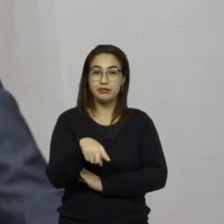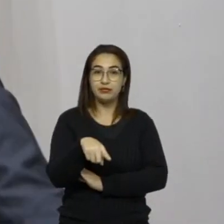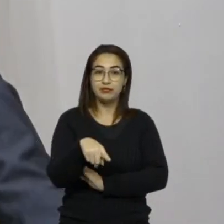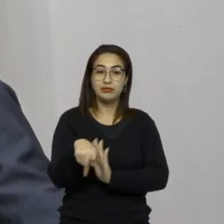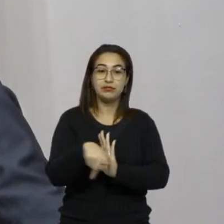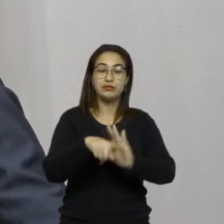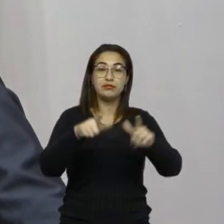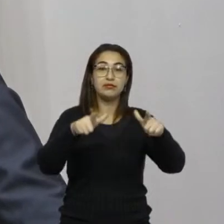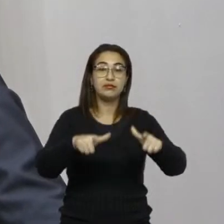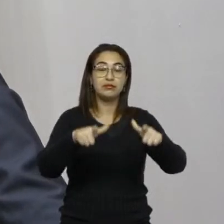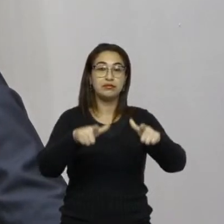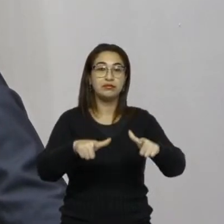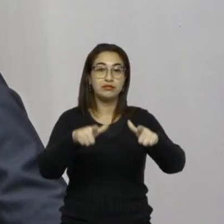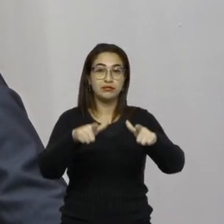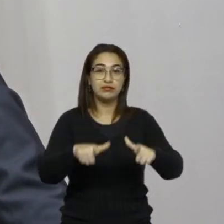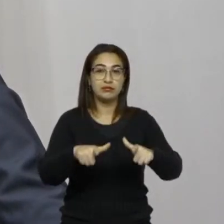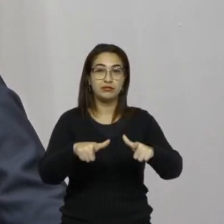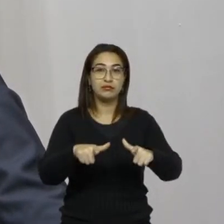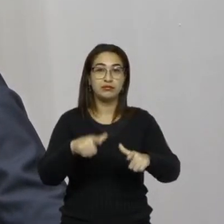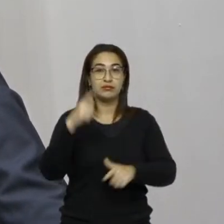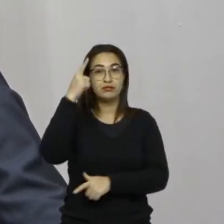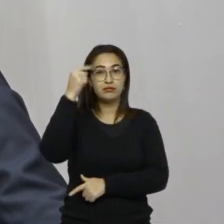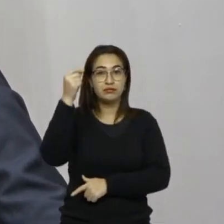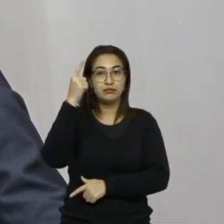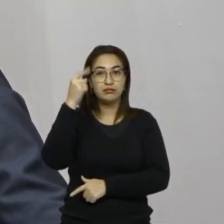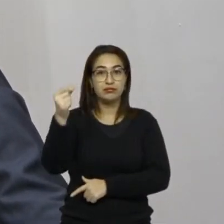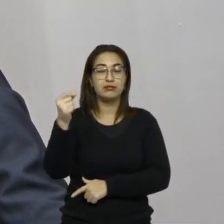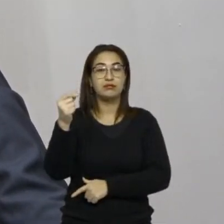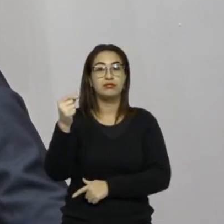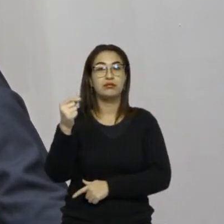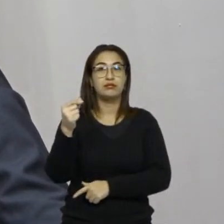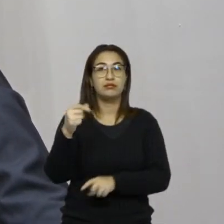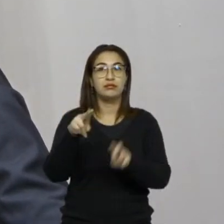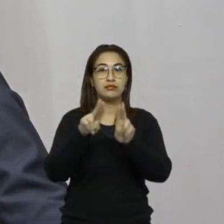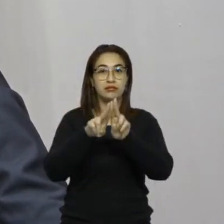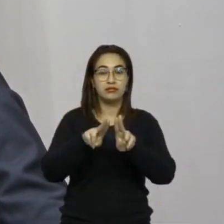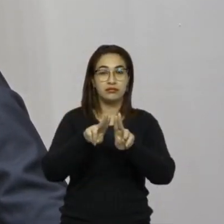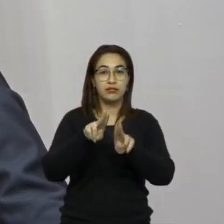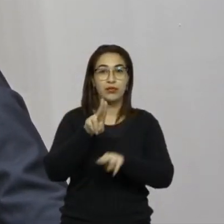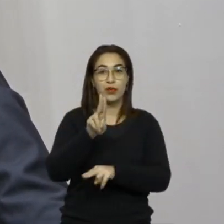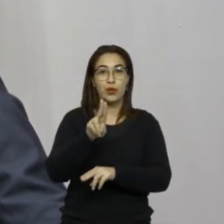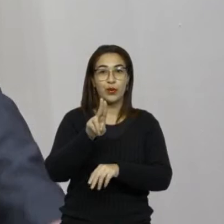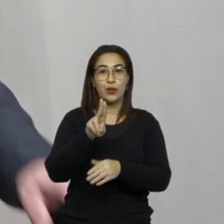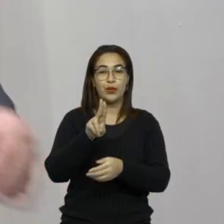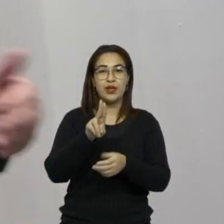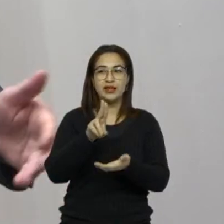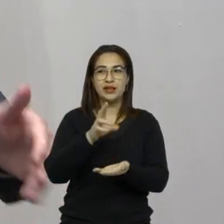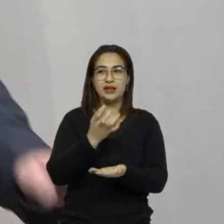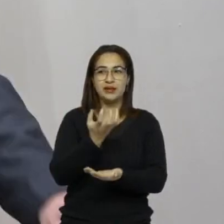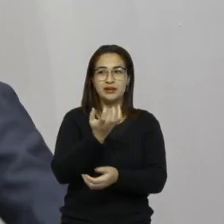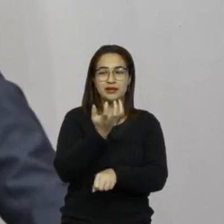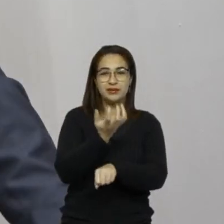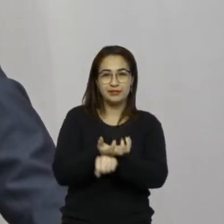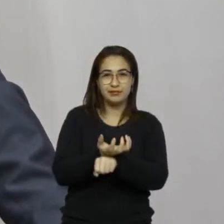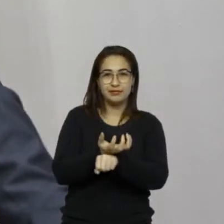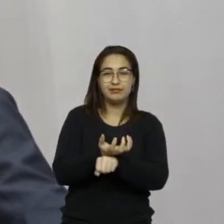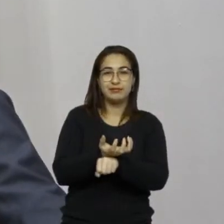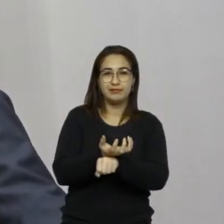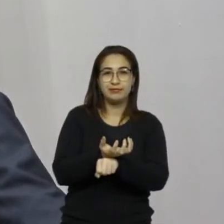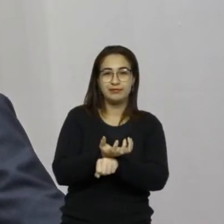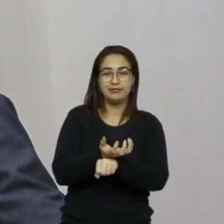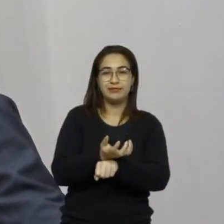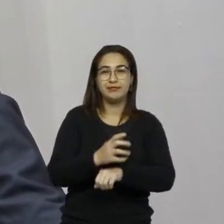dependências da Universidade do Estado de Santa Catarina, a UDESC, e que tem também um